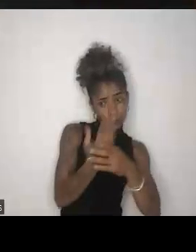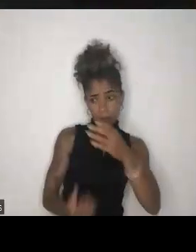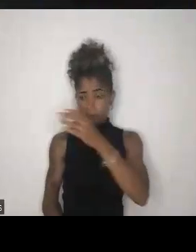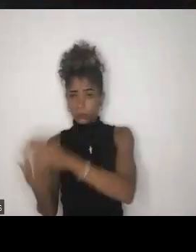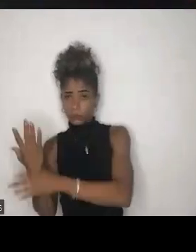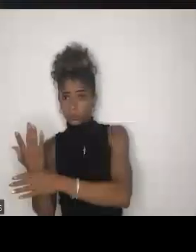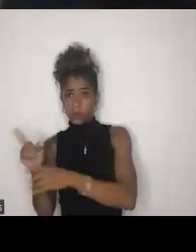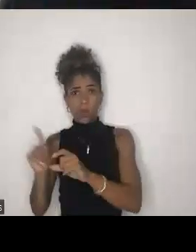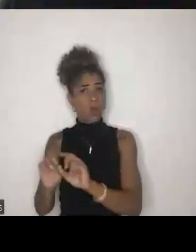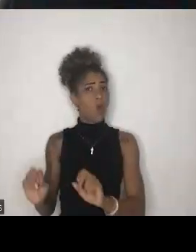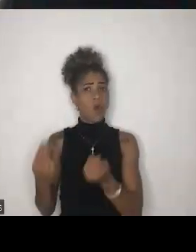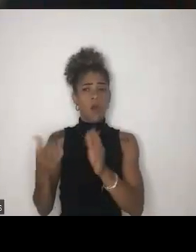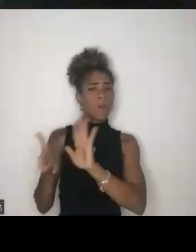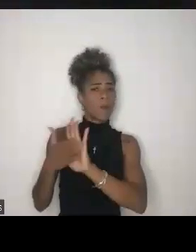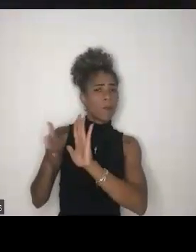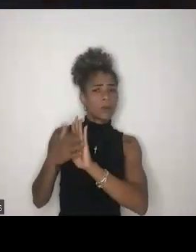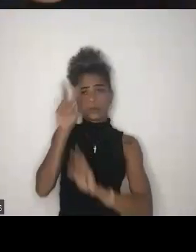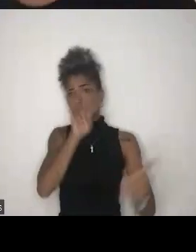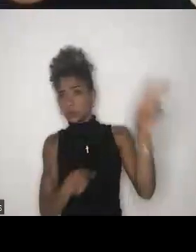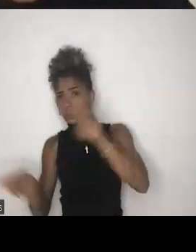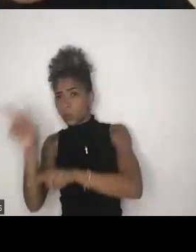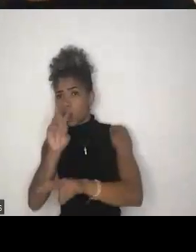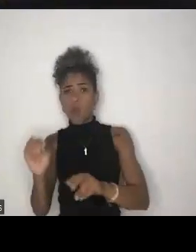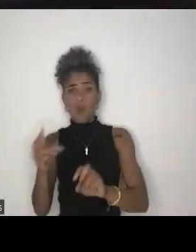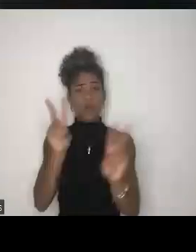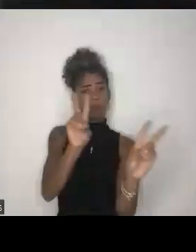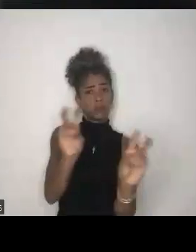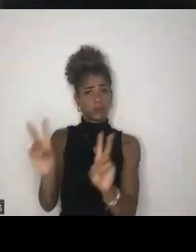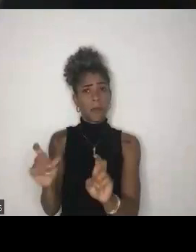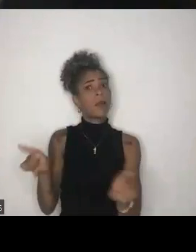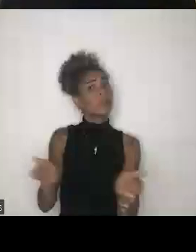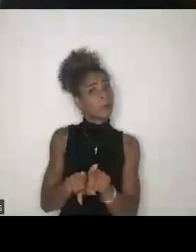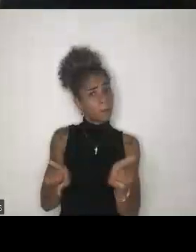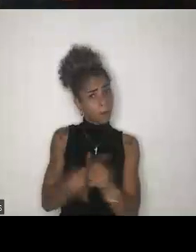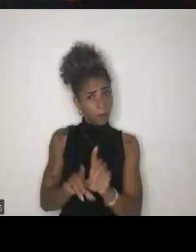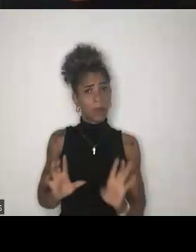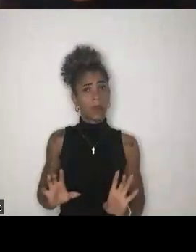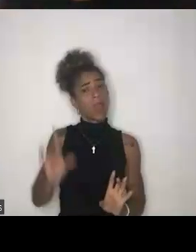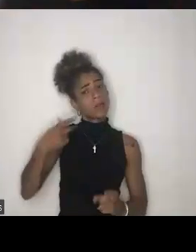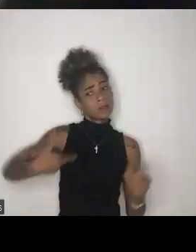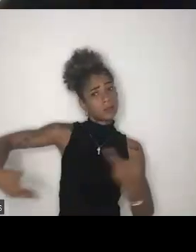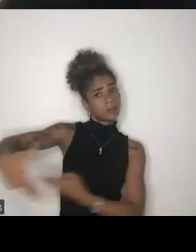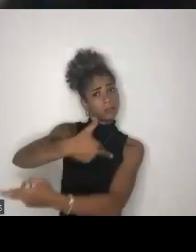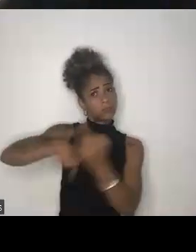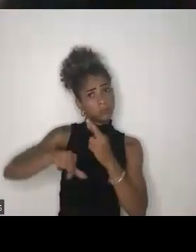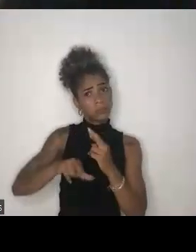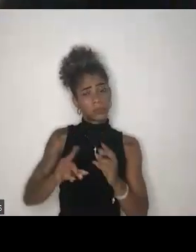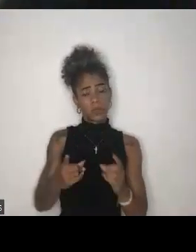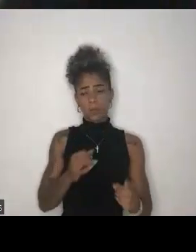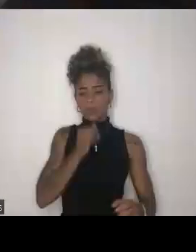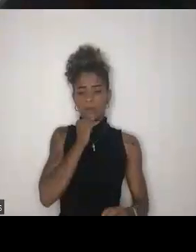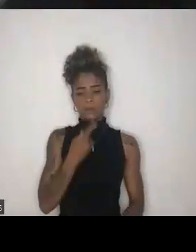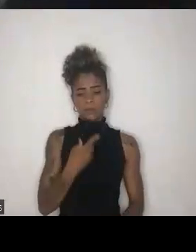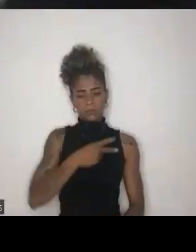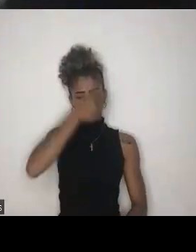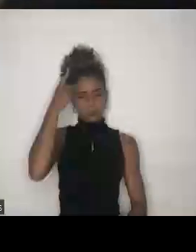efeitos visuais ou abordagens temáticas Mas também essa relação do sujeito e da obra Mas